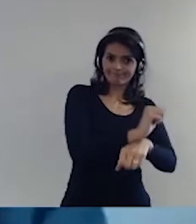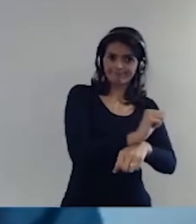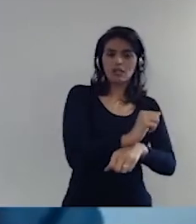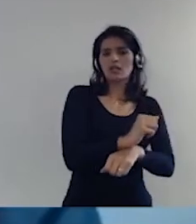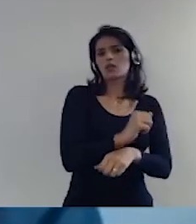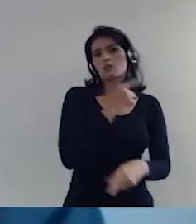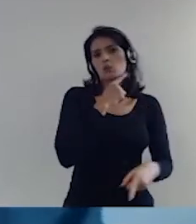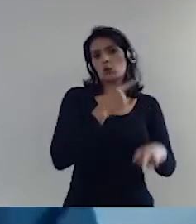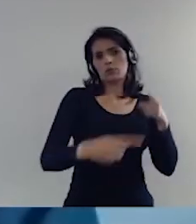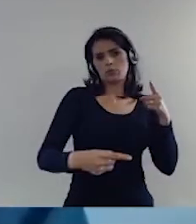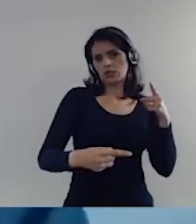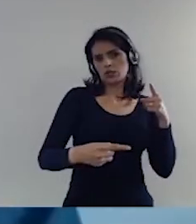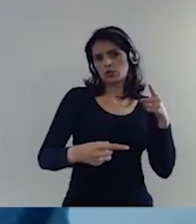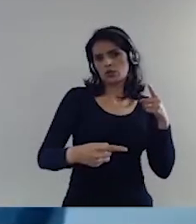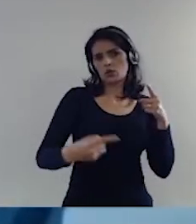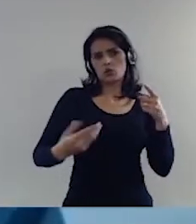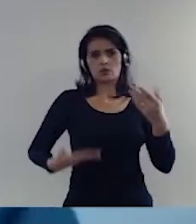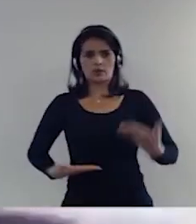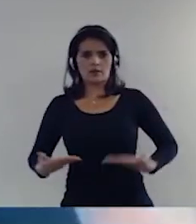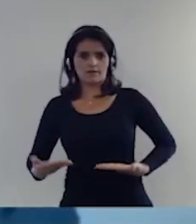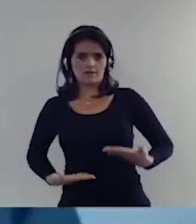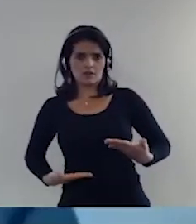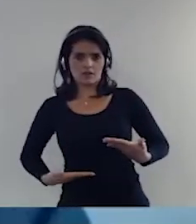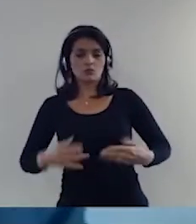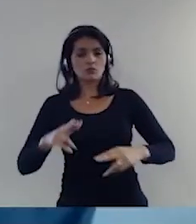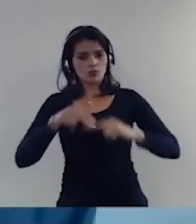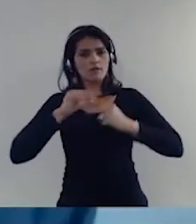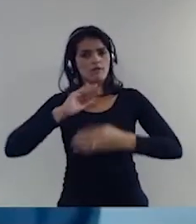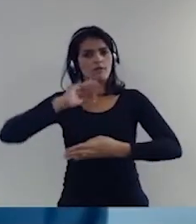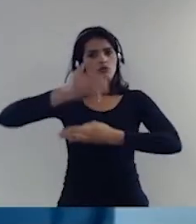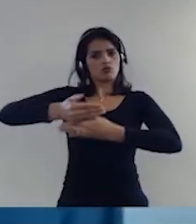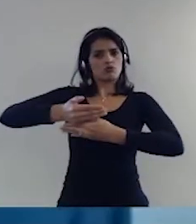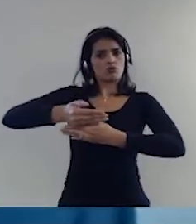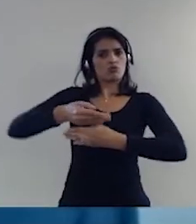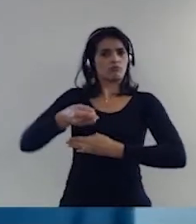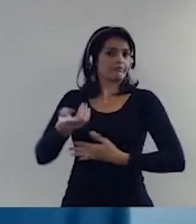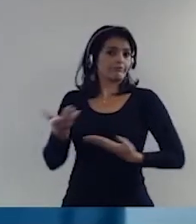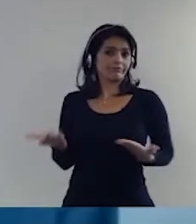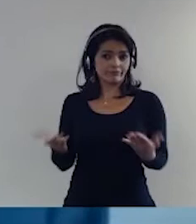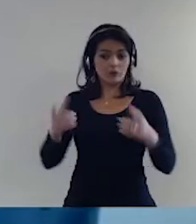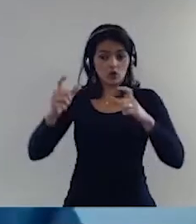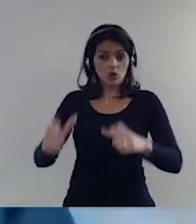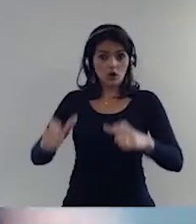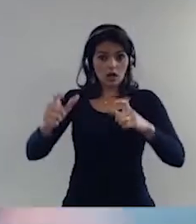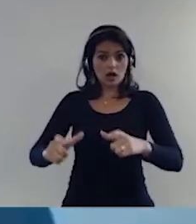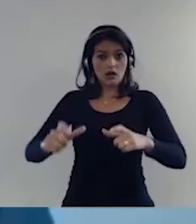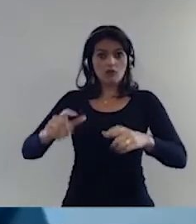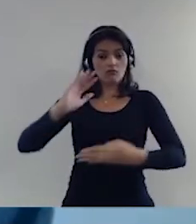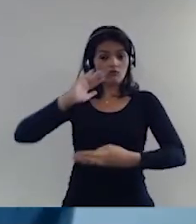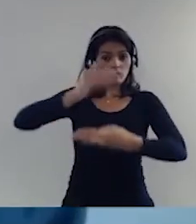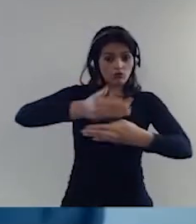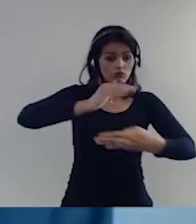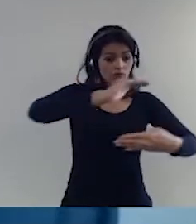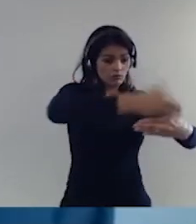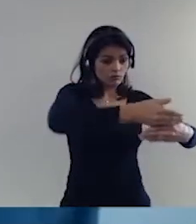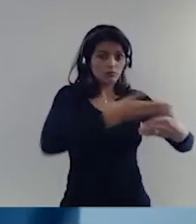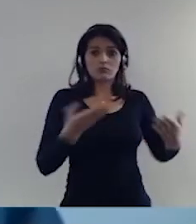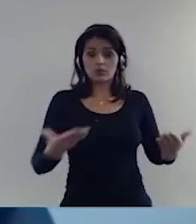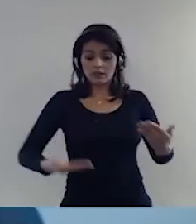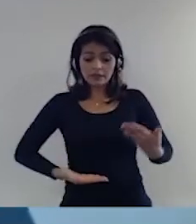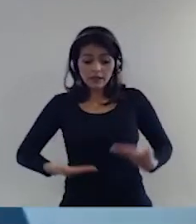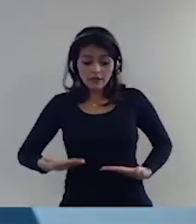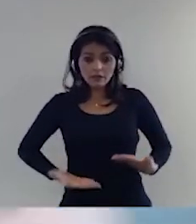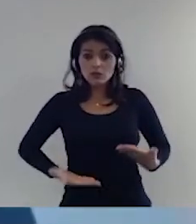era possível a prestação pelo fechamento também de locais que seriam utilizados na prestação de